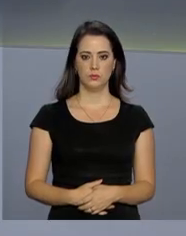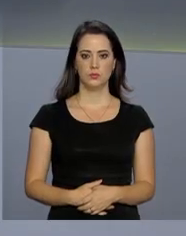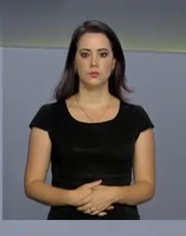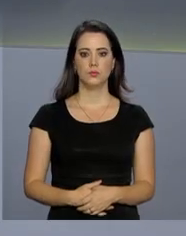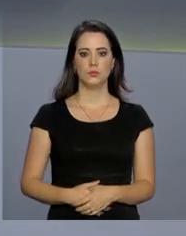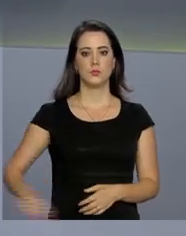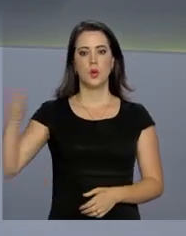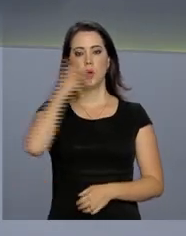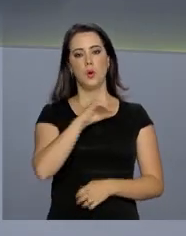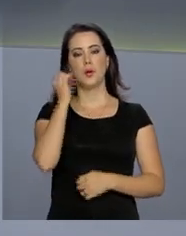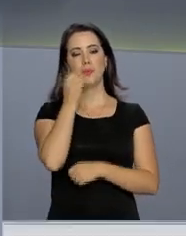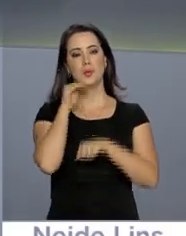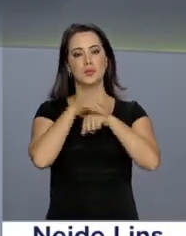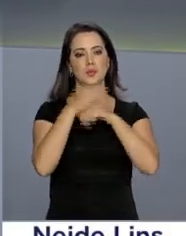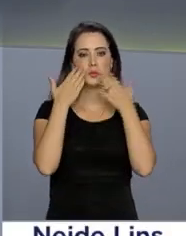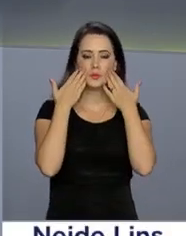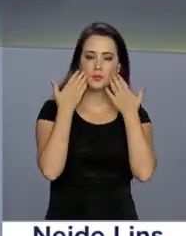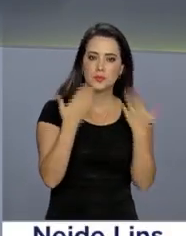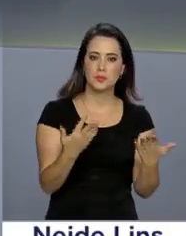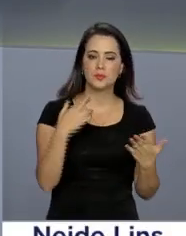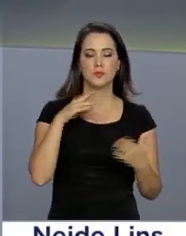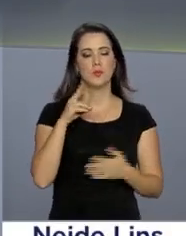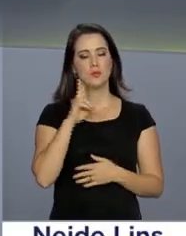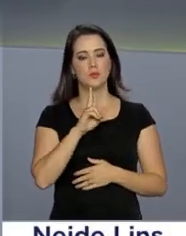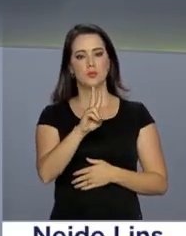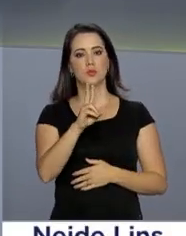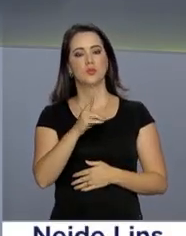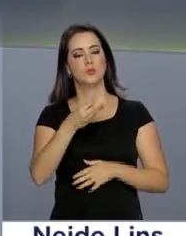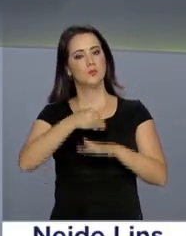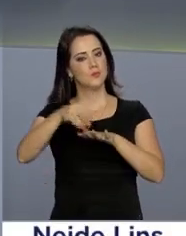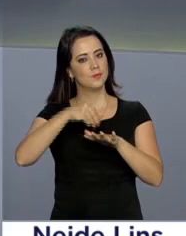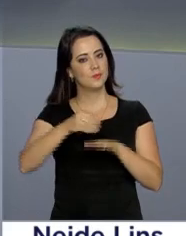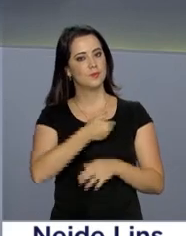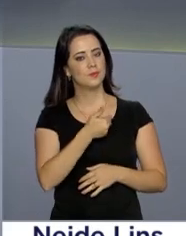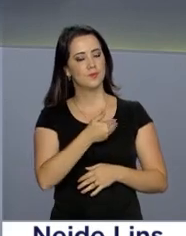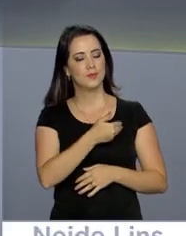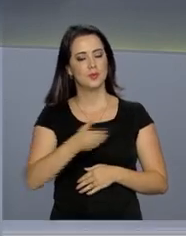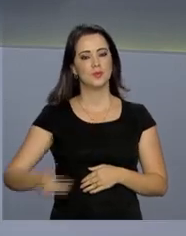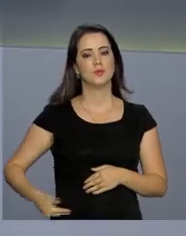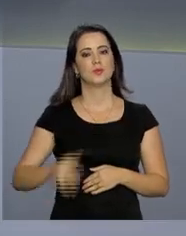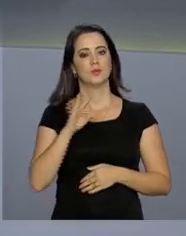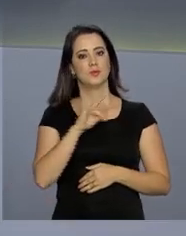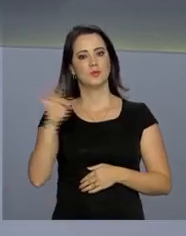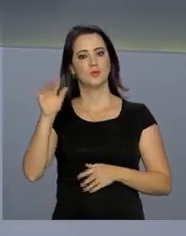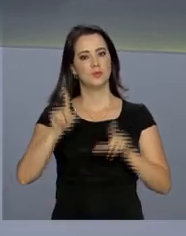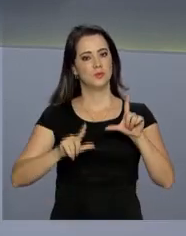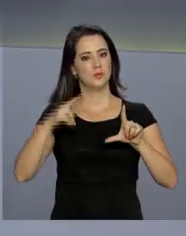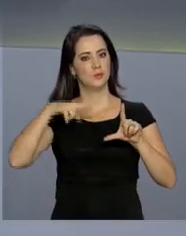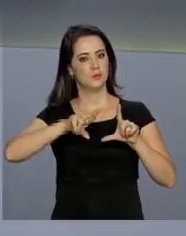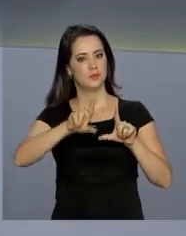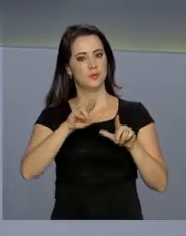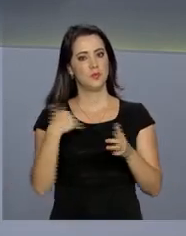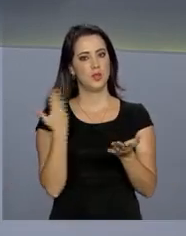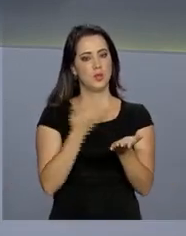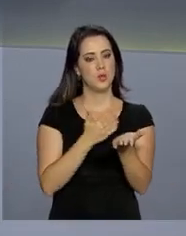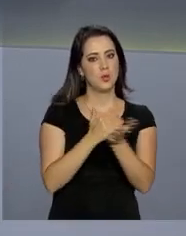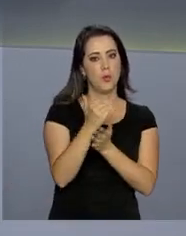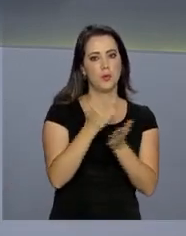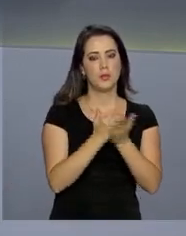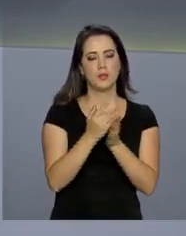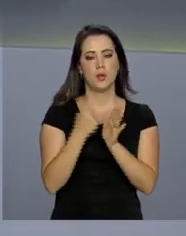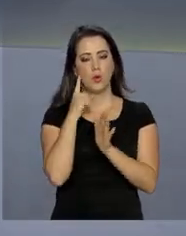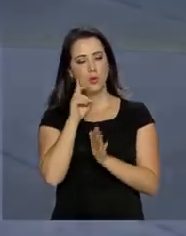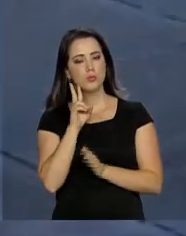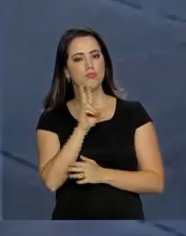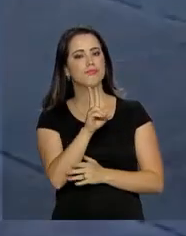olá boa noite a campanha agora as notícias do governo federal aqui no repórter nbr a gente começa a edição com